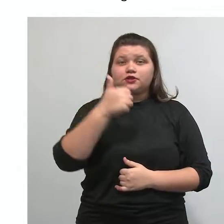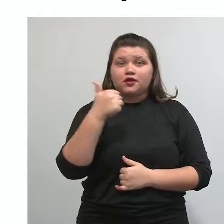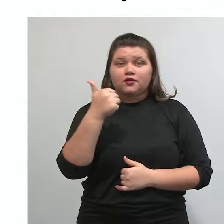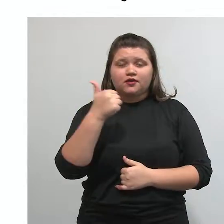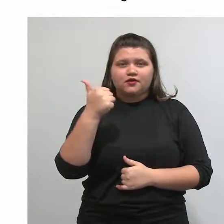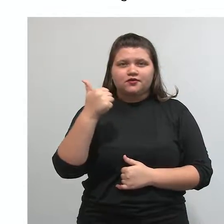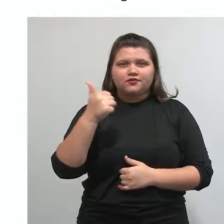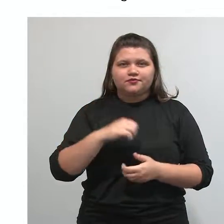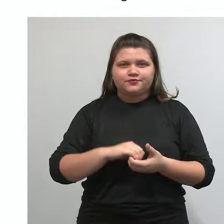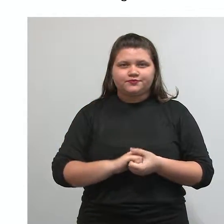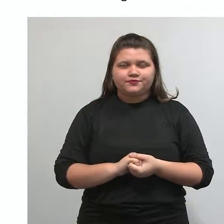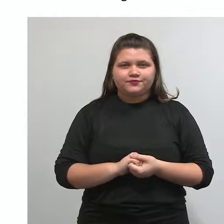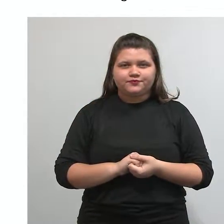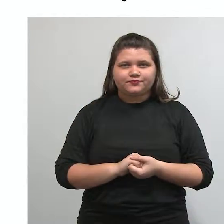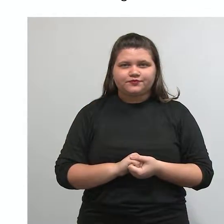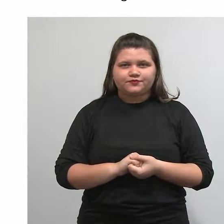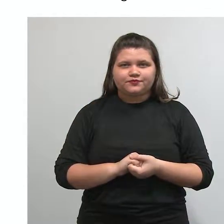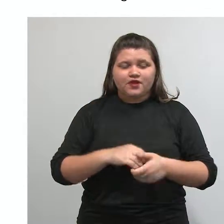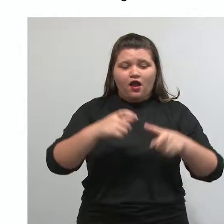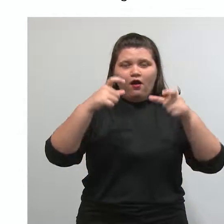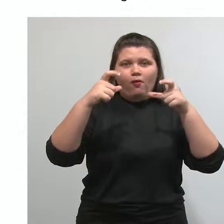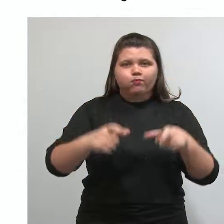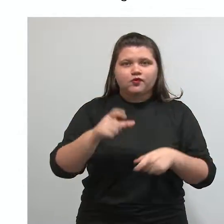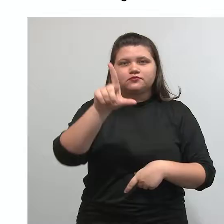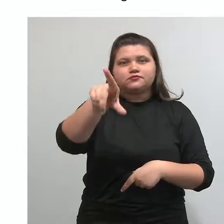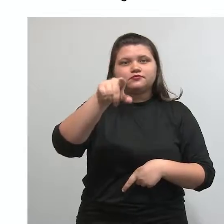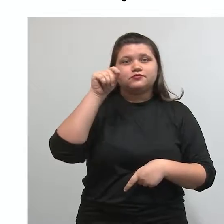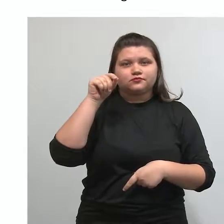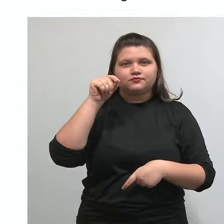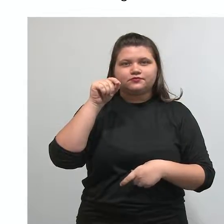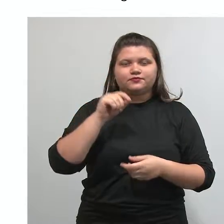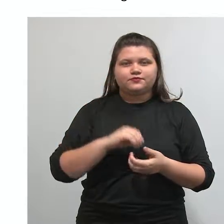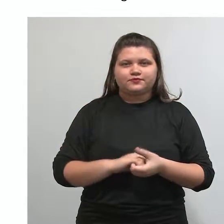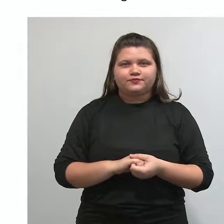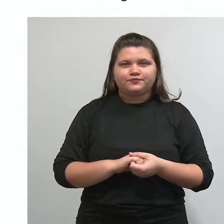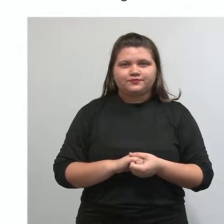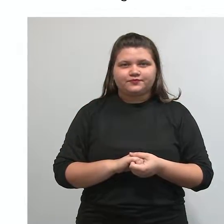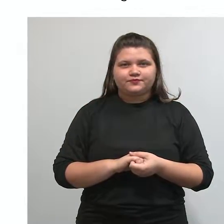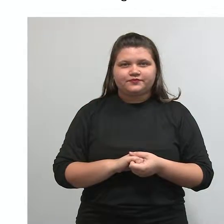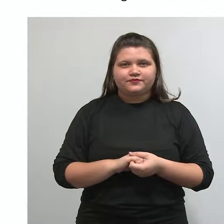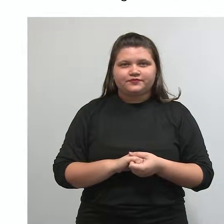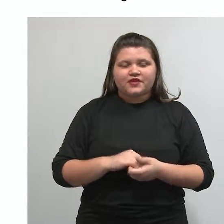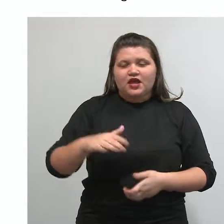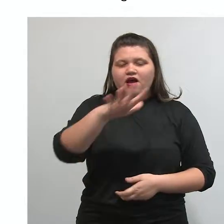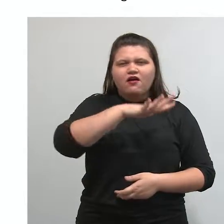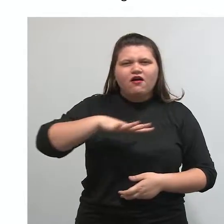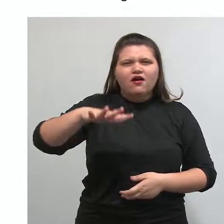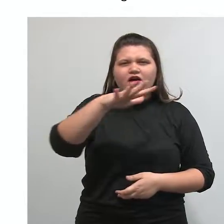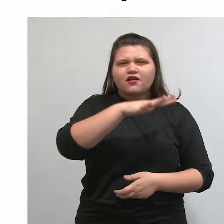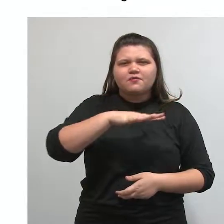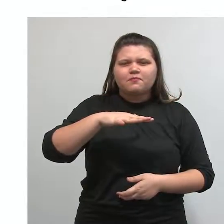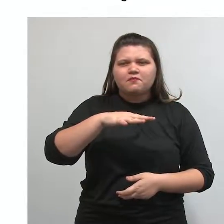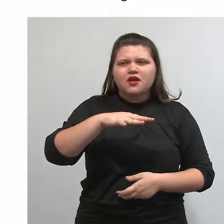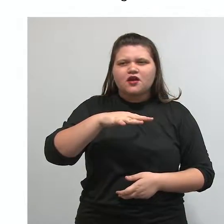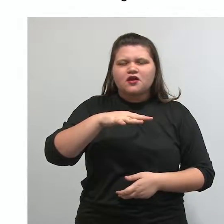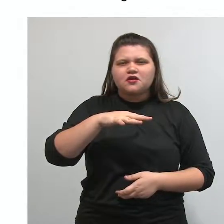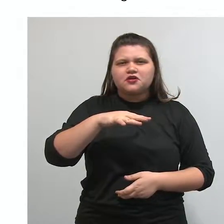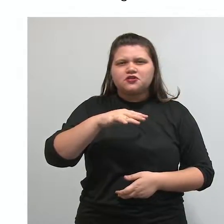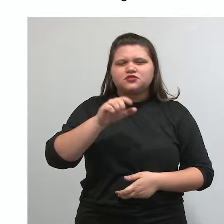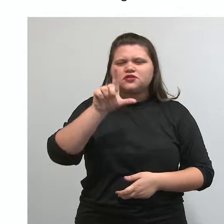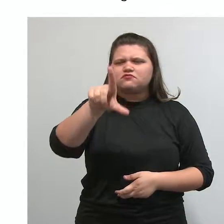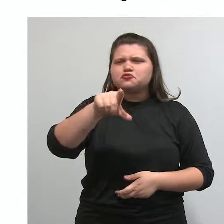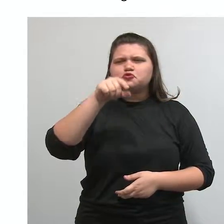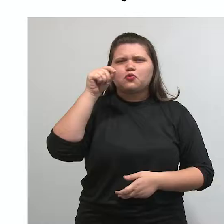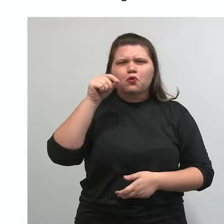primeira delas, local escolhido. Ou seja, aquele ambiente que você realmente